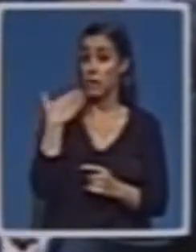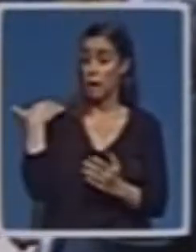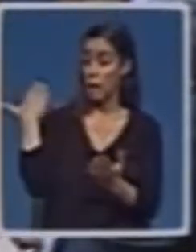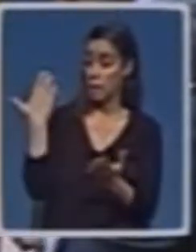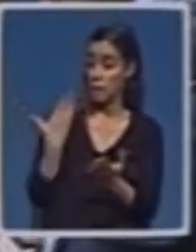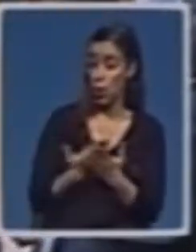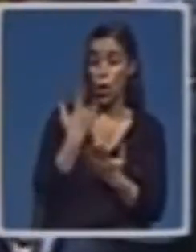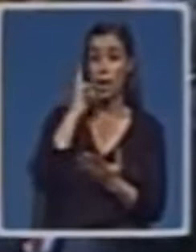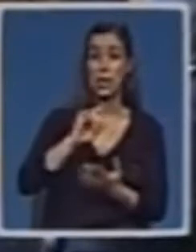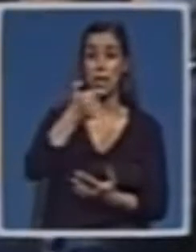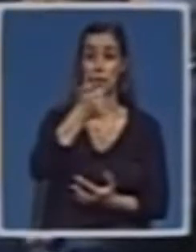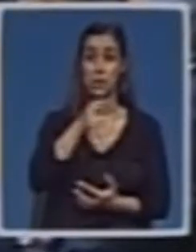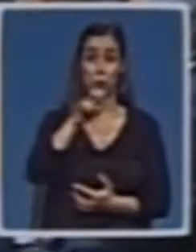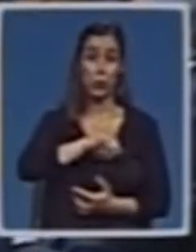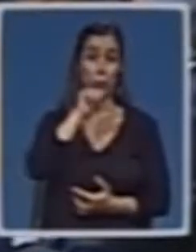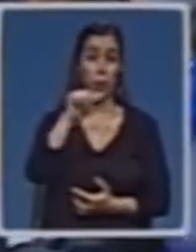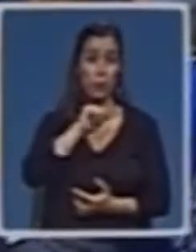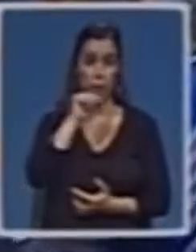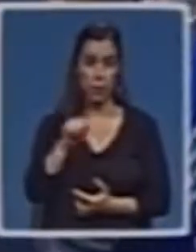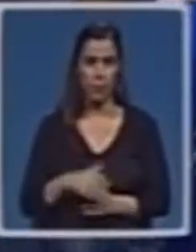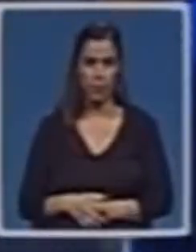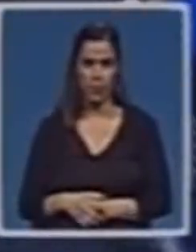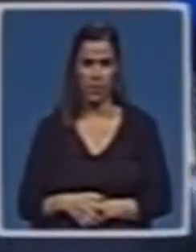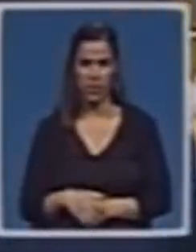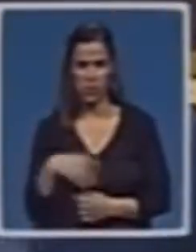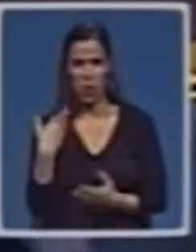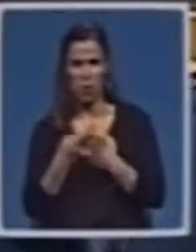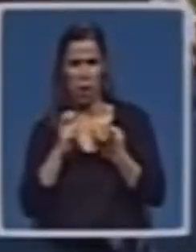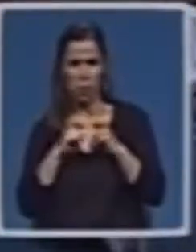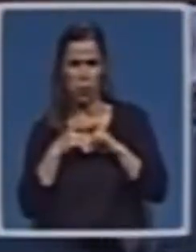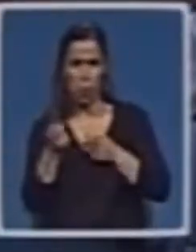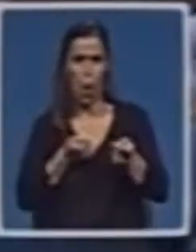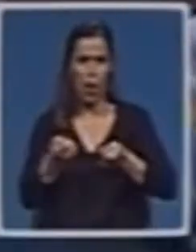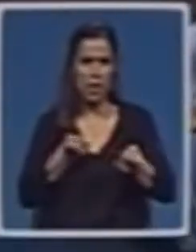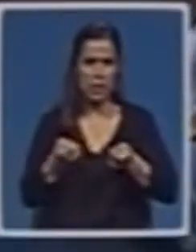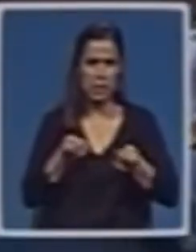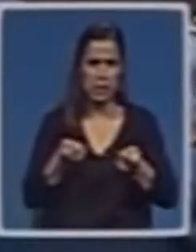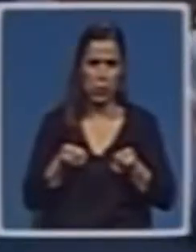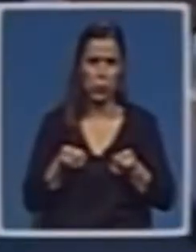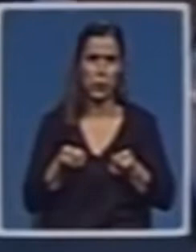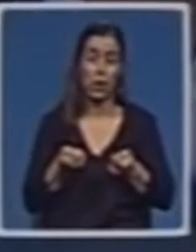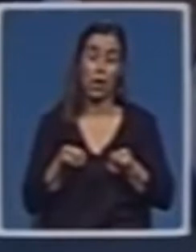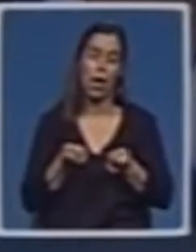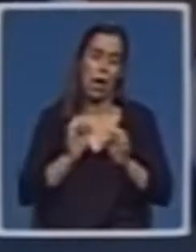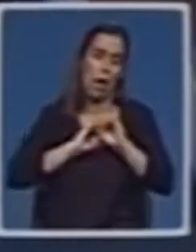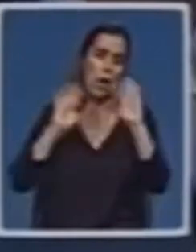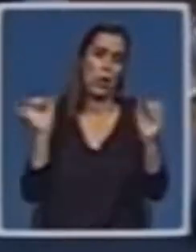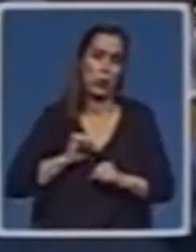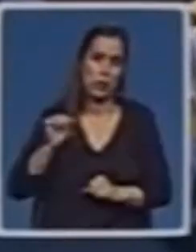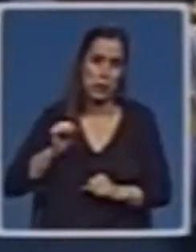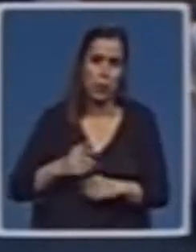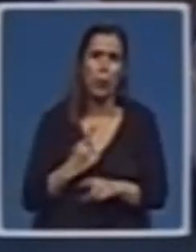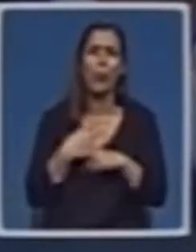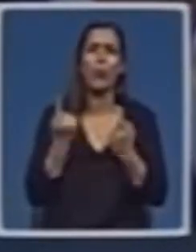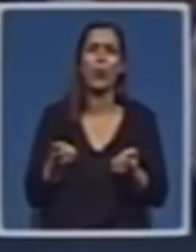dia 5 de junho ainda não foi atribuído. E isso causa alguns problemas nas organizações que o Clube Naval tem? Com certeza que sim, porque